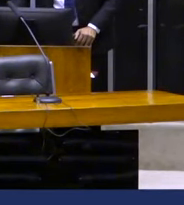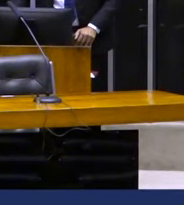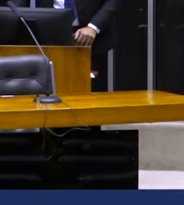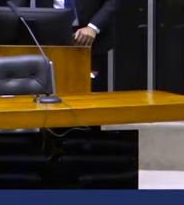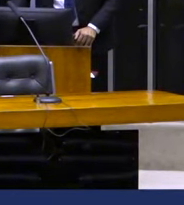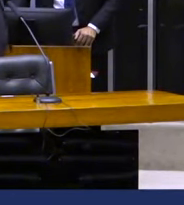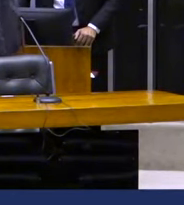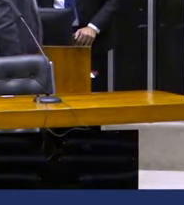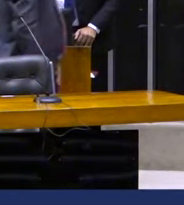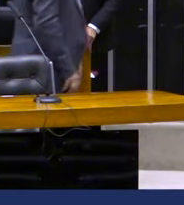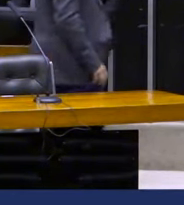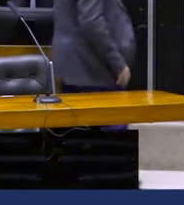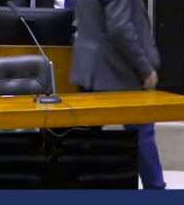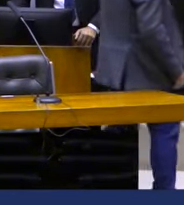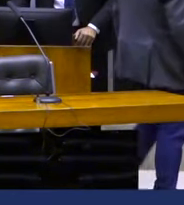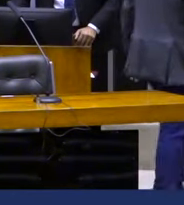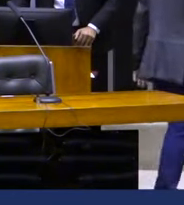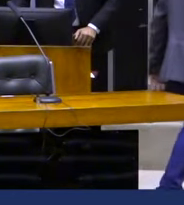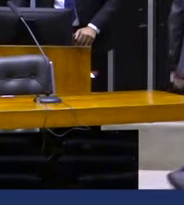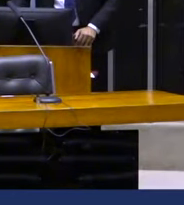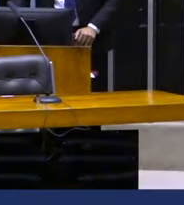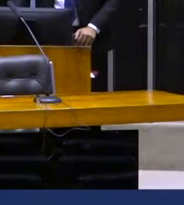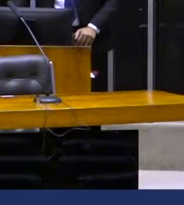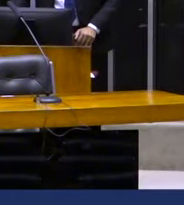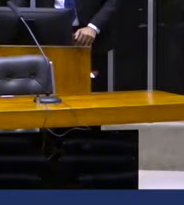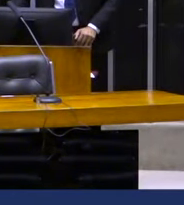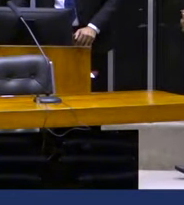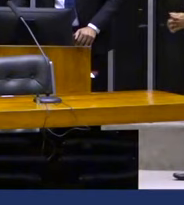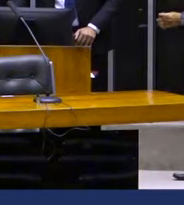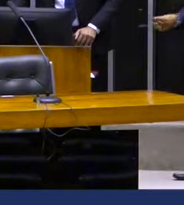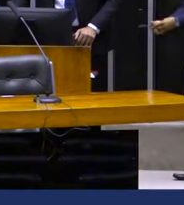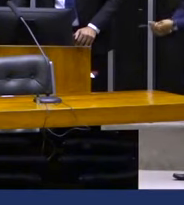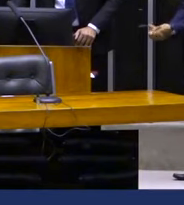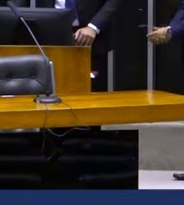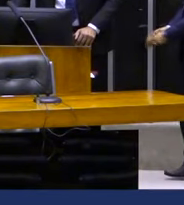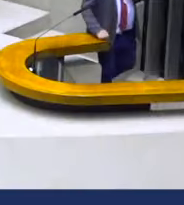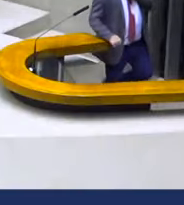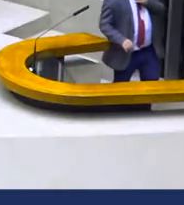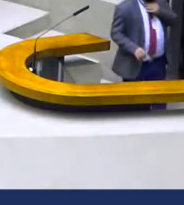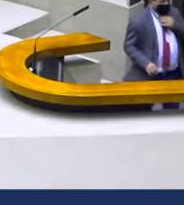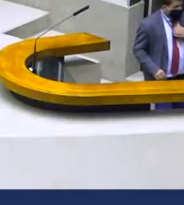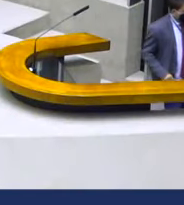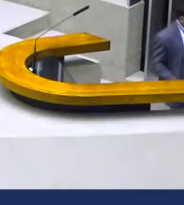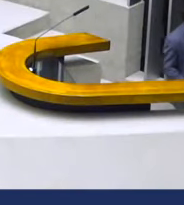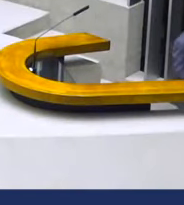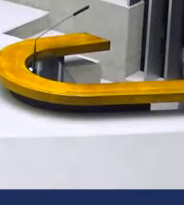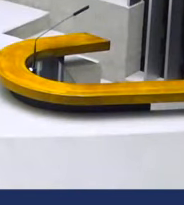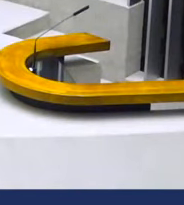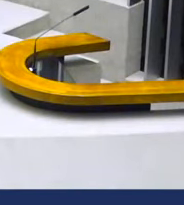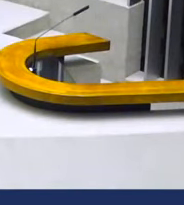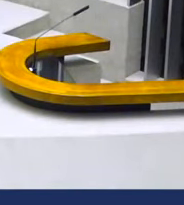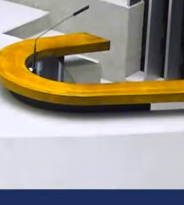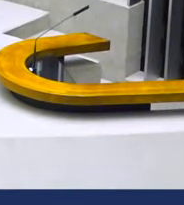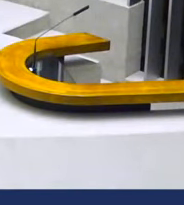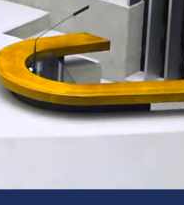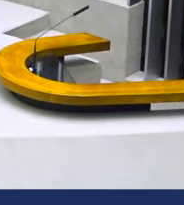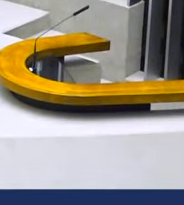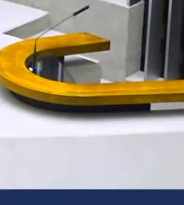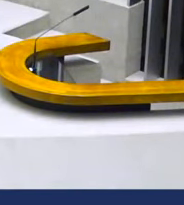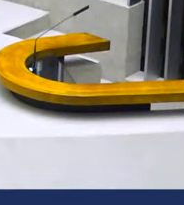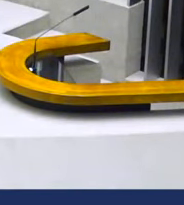a seguir pelo tempo de 3 minutos, conforme a ordem de inscrição no Infoleg.